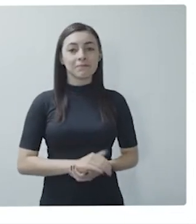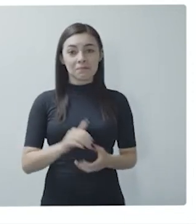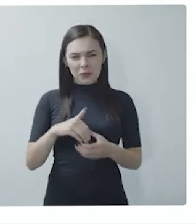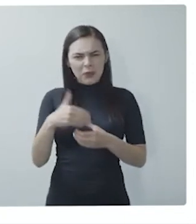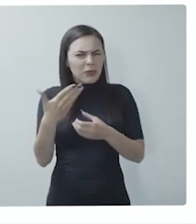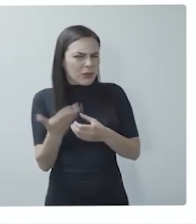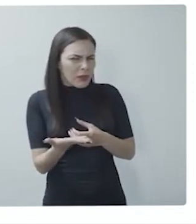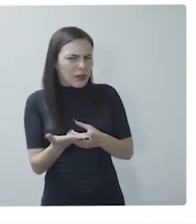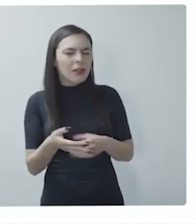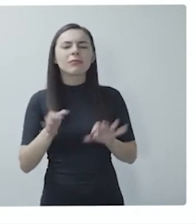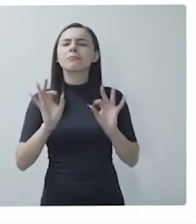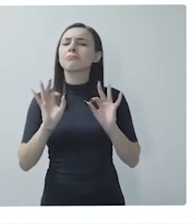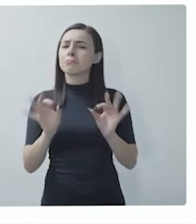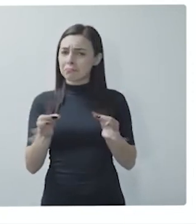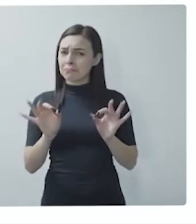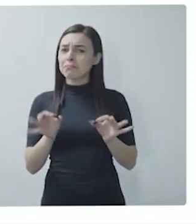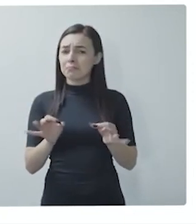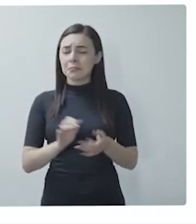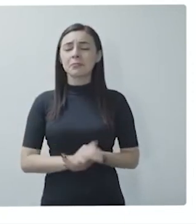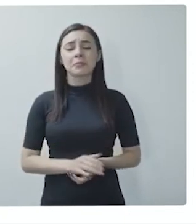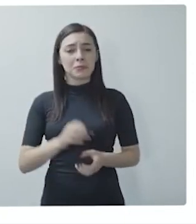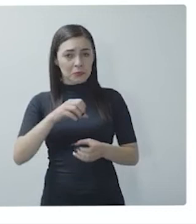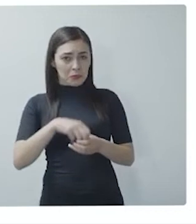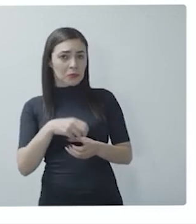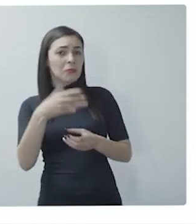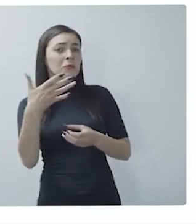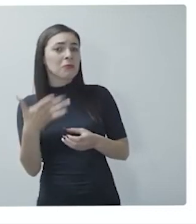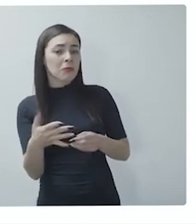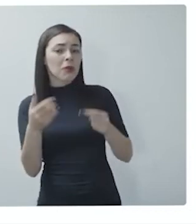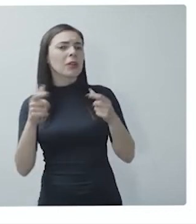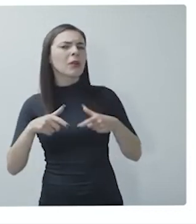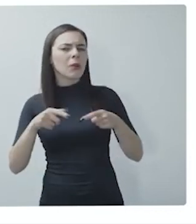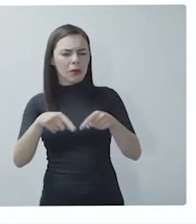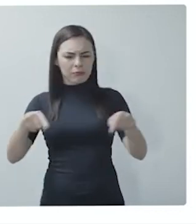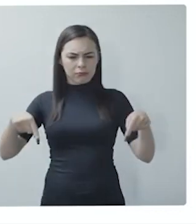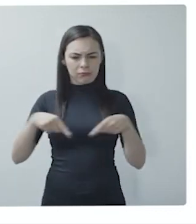Fora? Isso mesmo, estão fora da piscina.